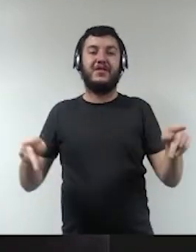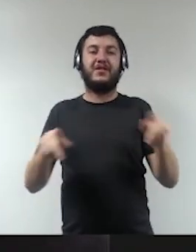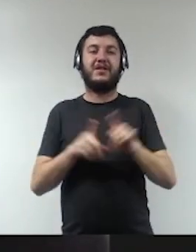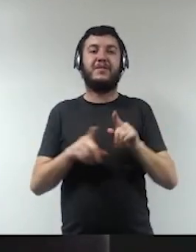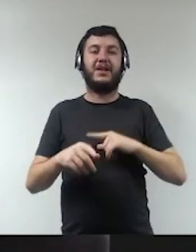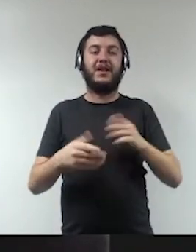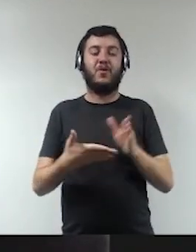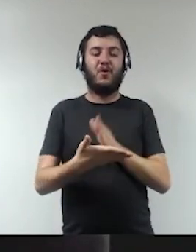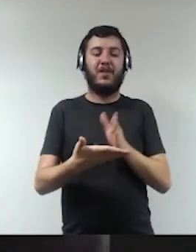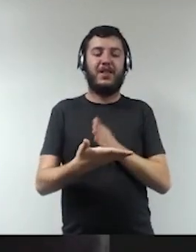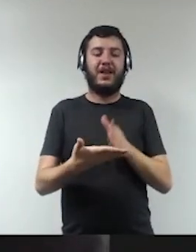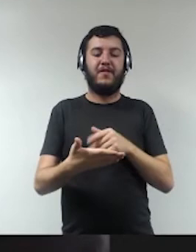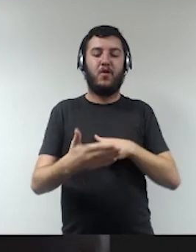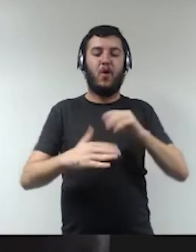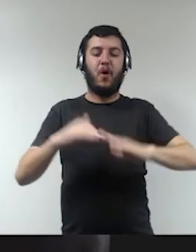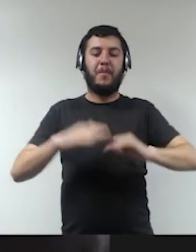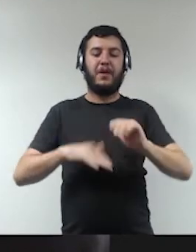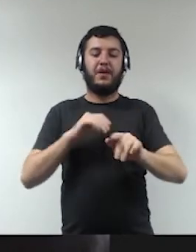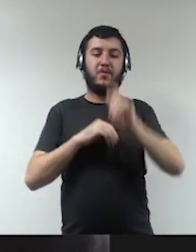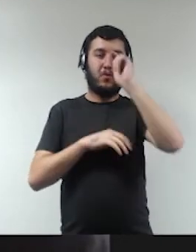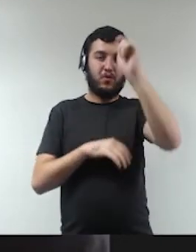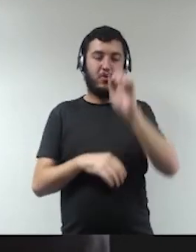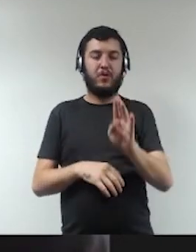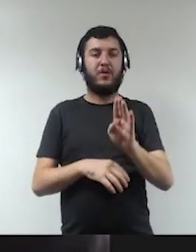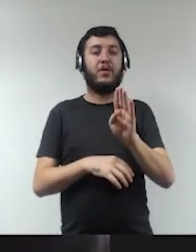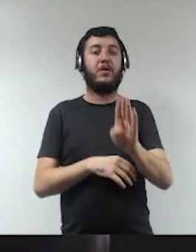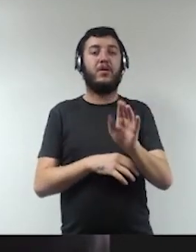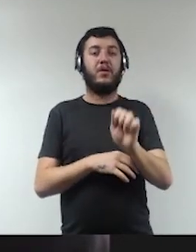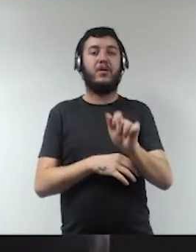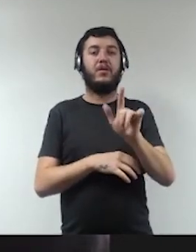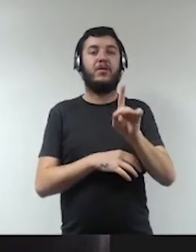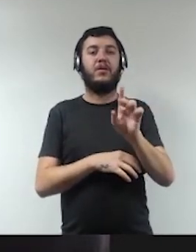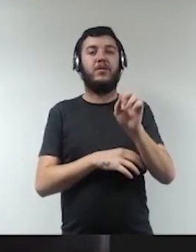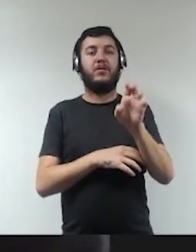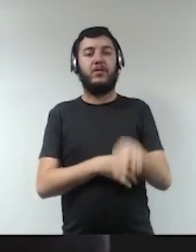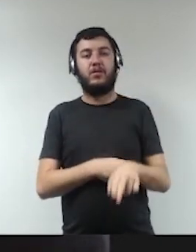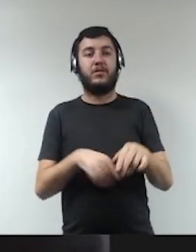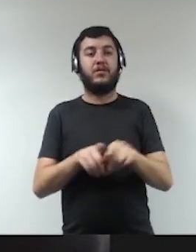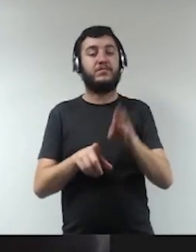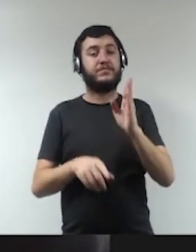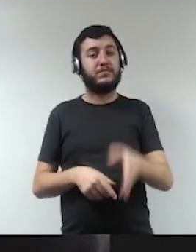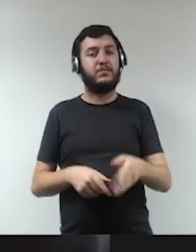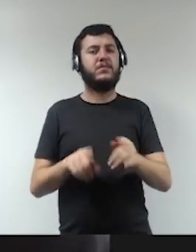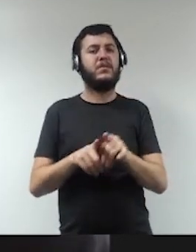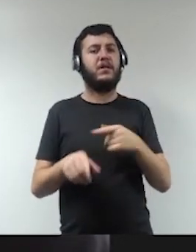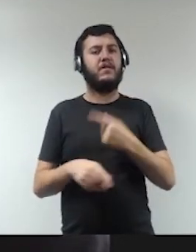utiliza nos processos seletivos do nosso mestrado, e o Bauman trata lá